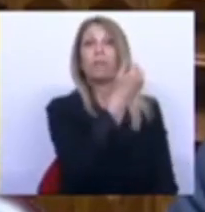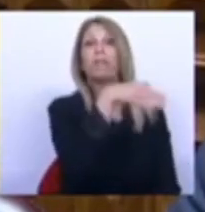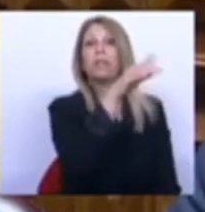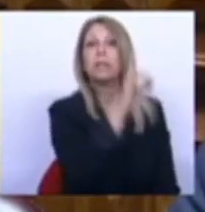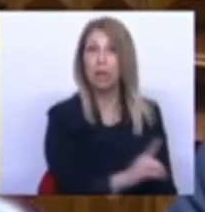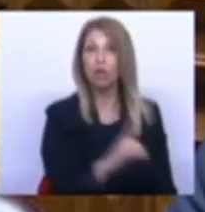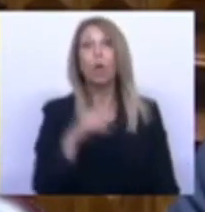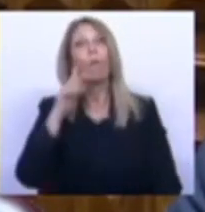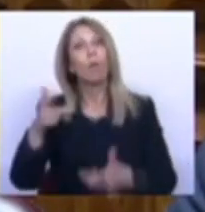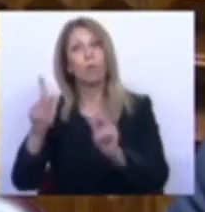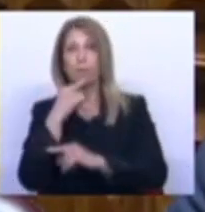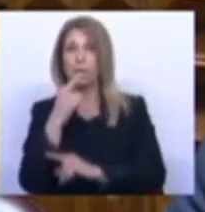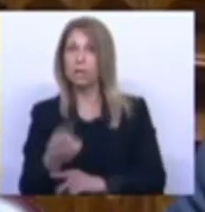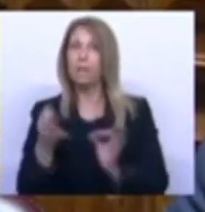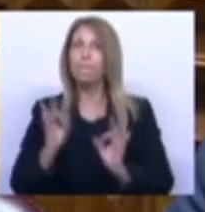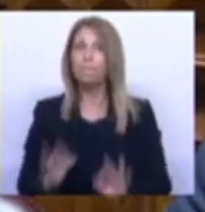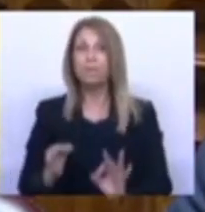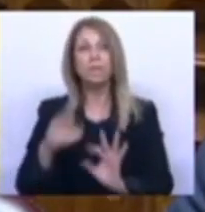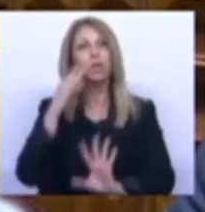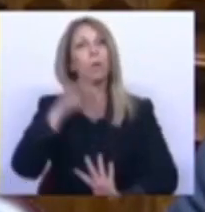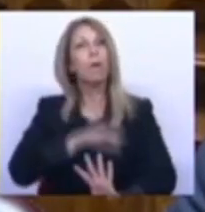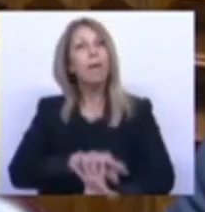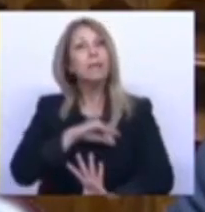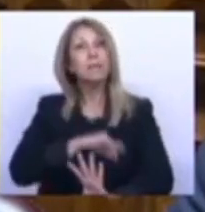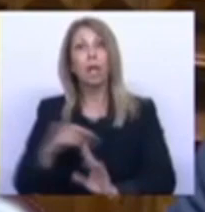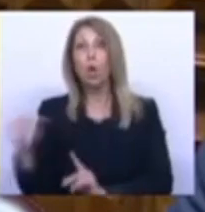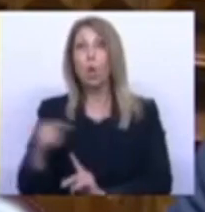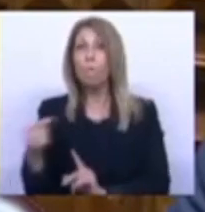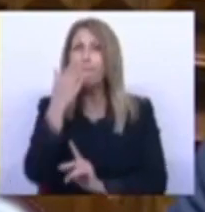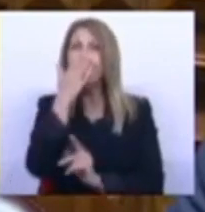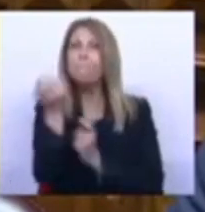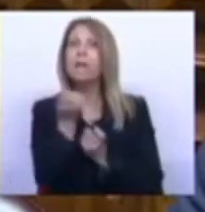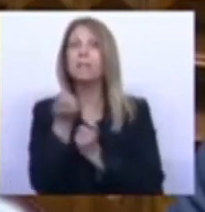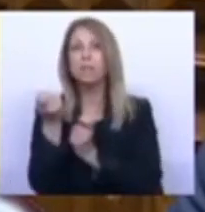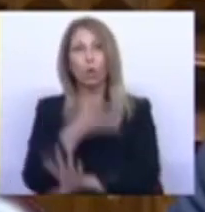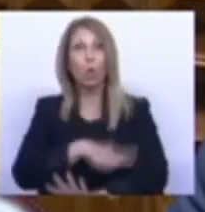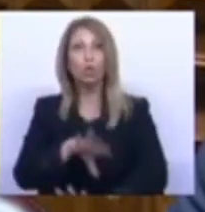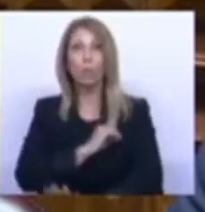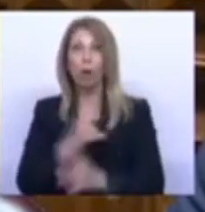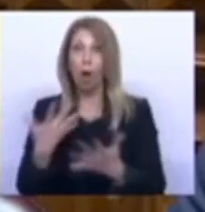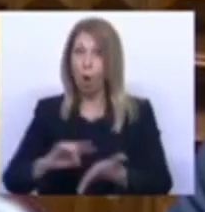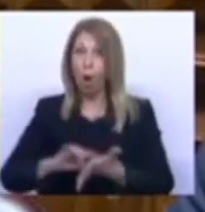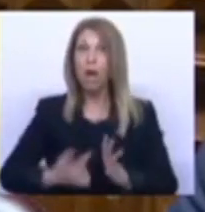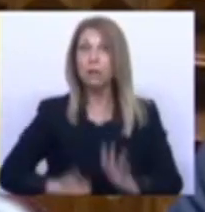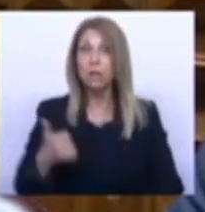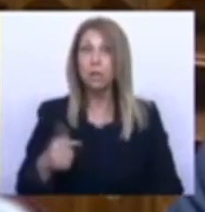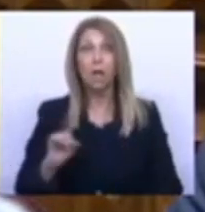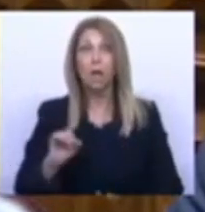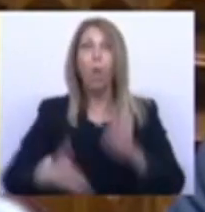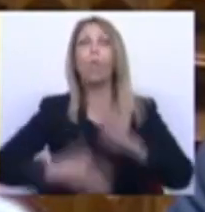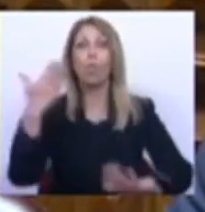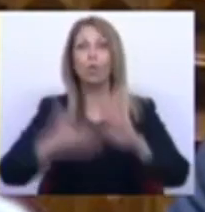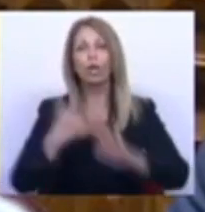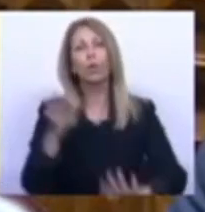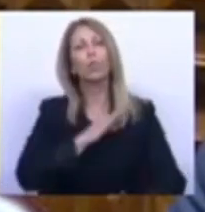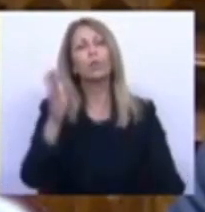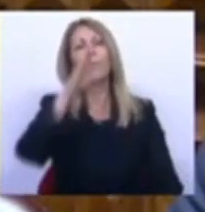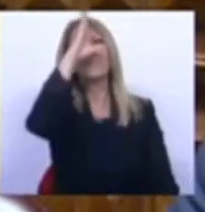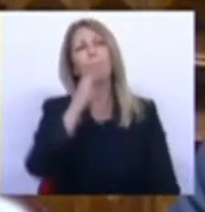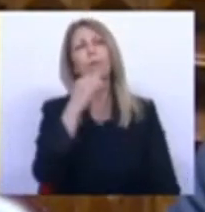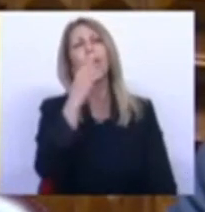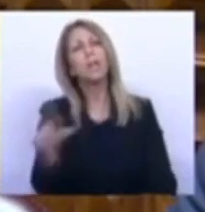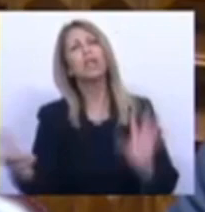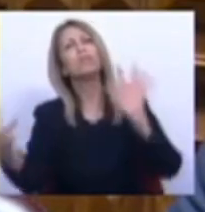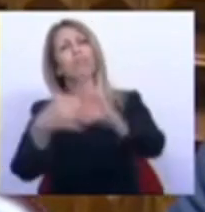voltar a aproximar o salário mínimo português do espanhol e agora é mais do que essencial, é urgente. Sr. Primeiro-Ministro, continua a falar de convergência com a média da